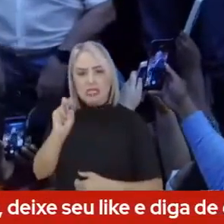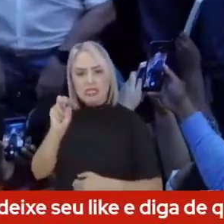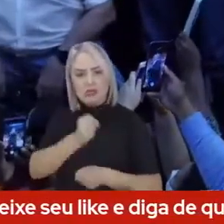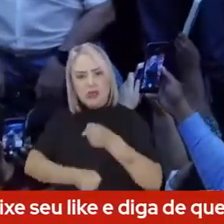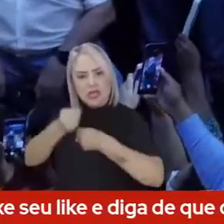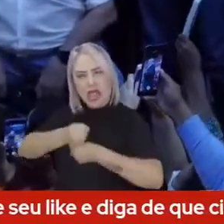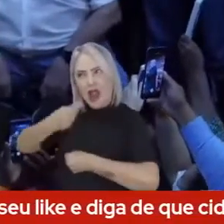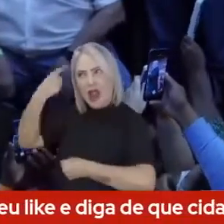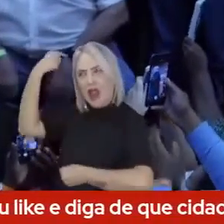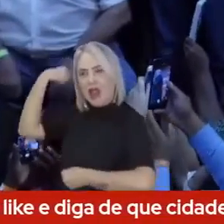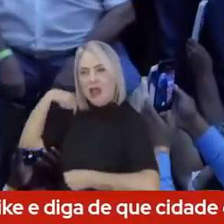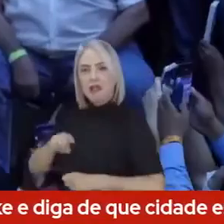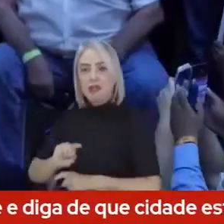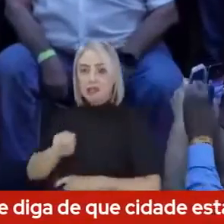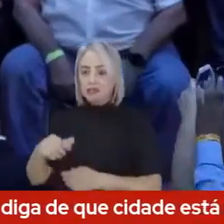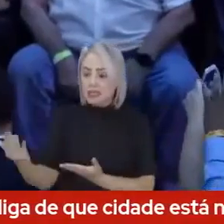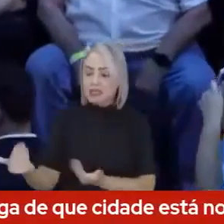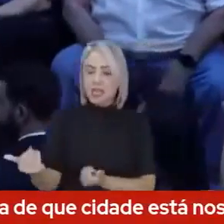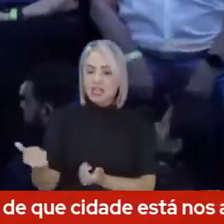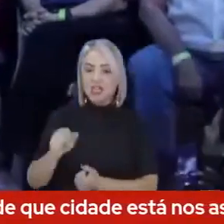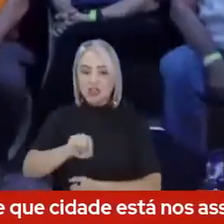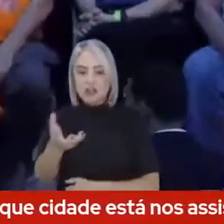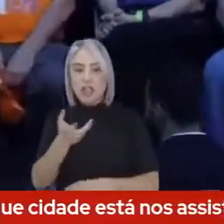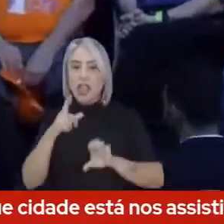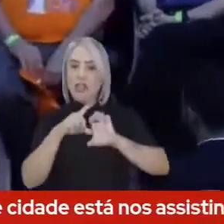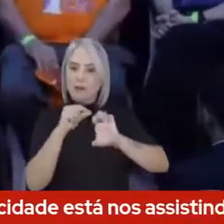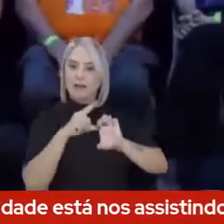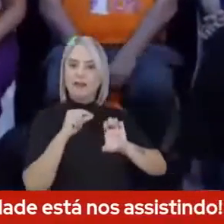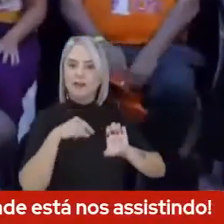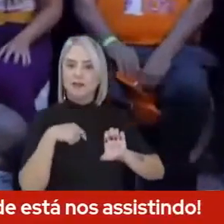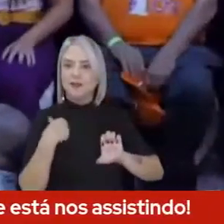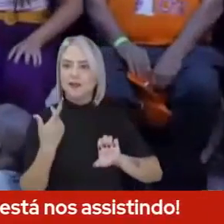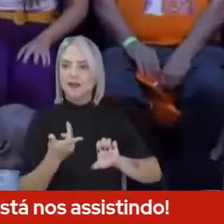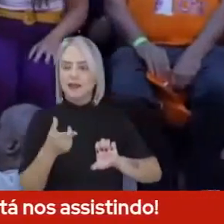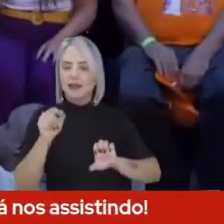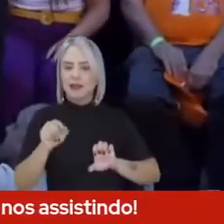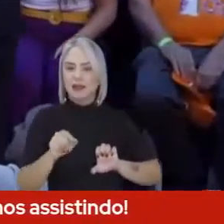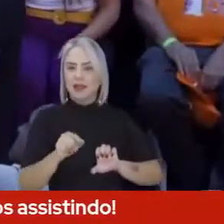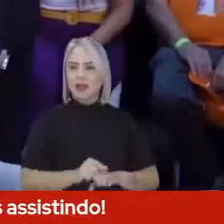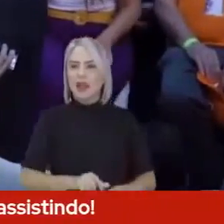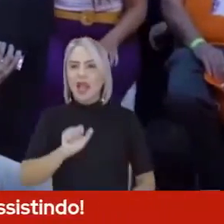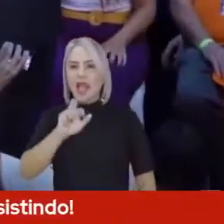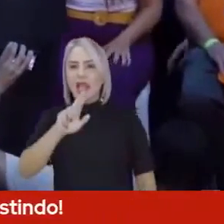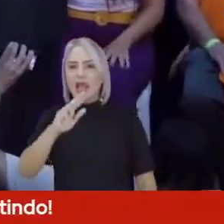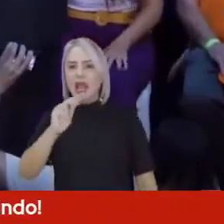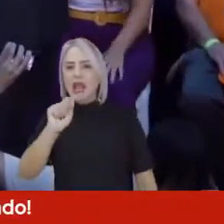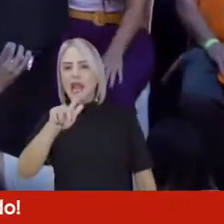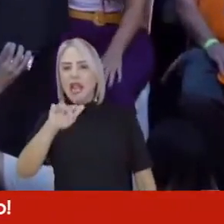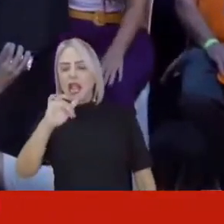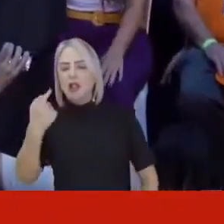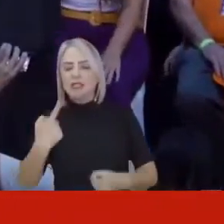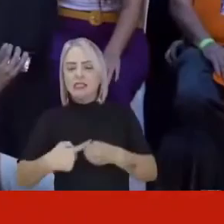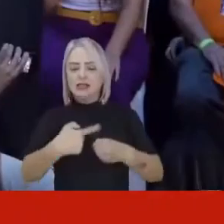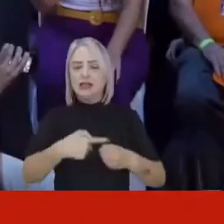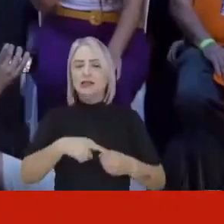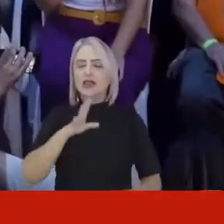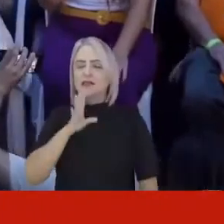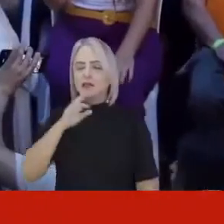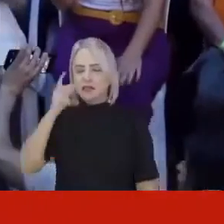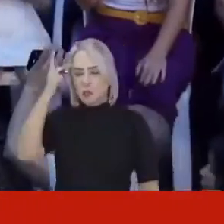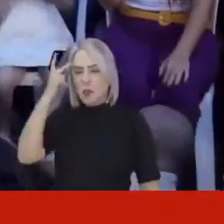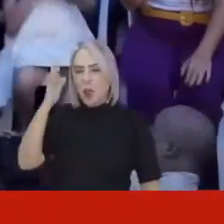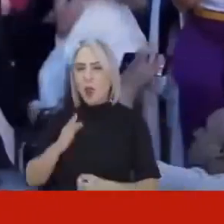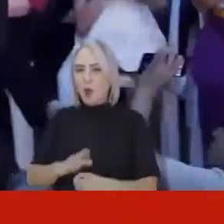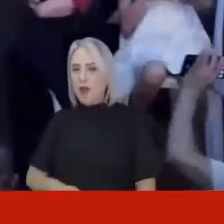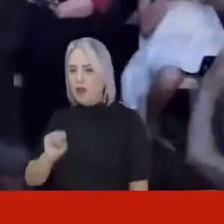essa meninada quiser ser empreendedor, Araraquara, Alckmin, uma cidade que você conhece bem, uma cidade